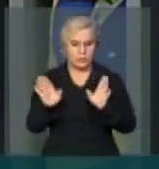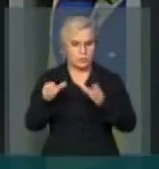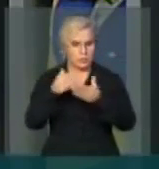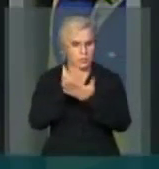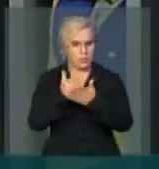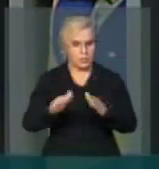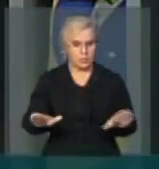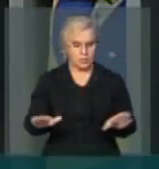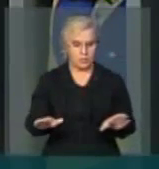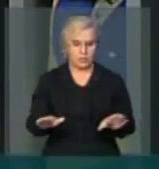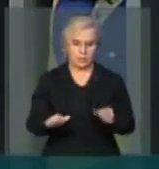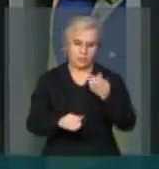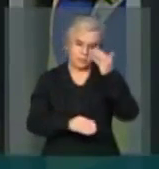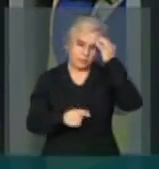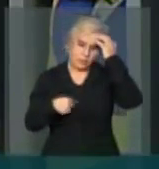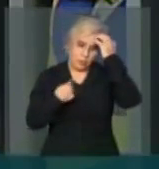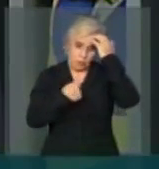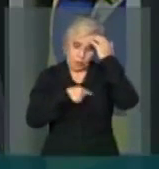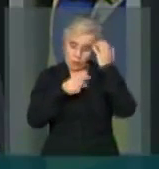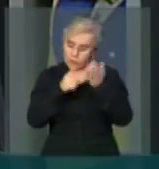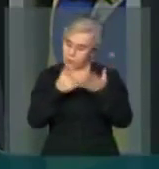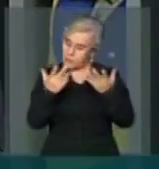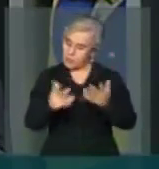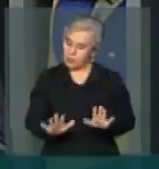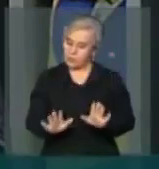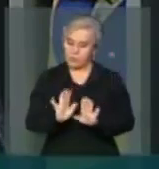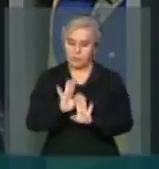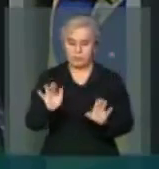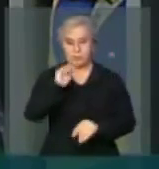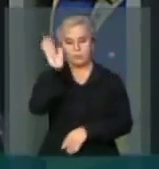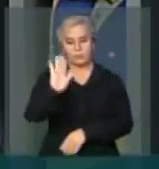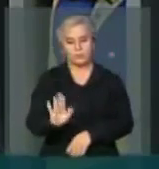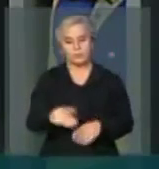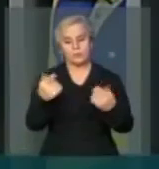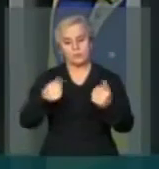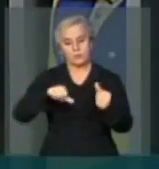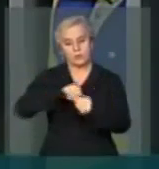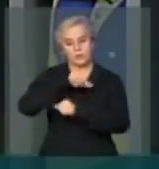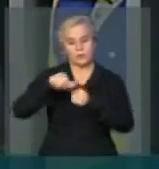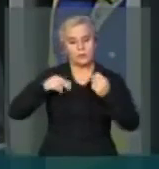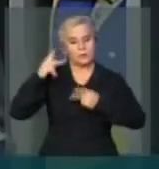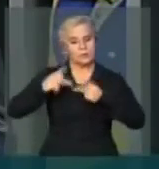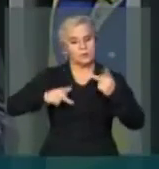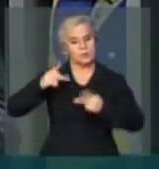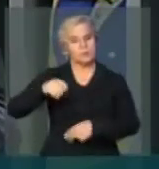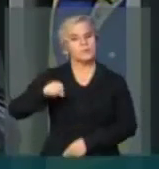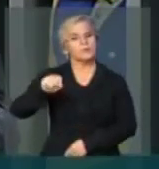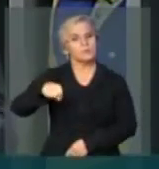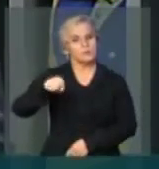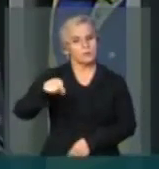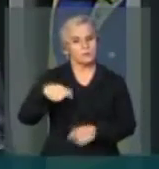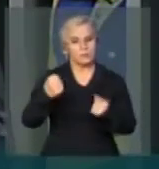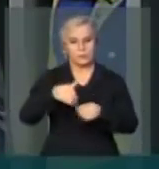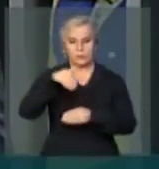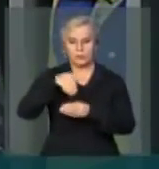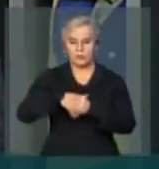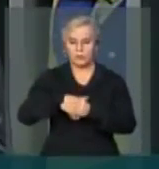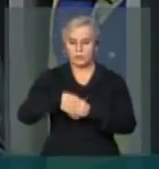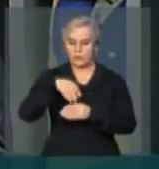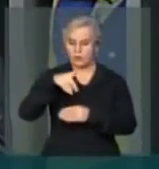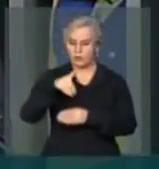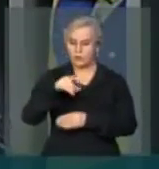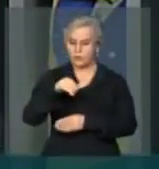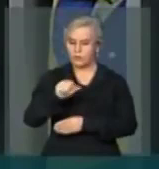oposto do que nós desejamos para o Brasil. O Brasil precisa de reforma política, de voto distrital puro ou